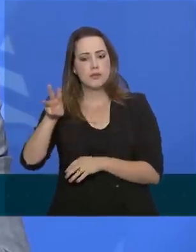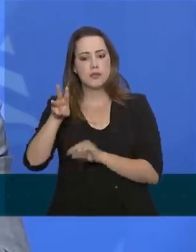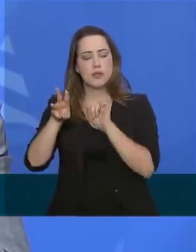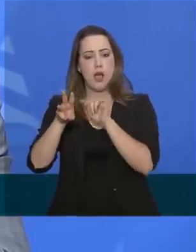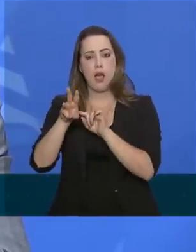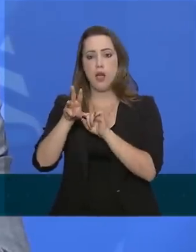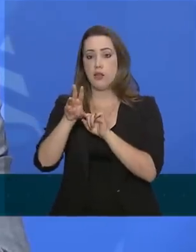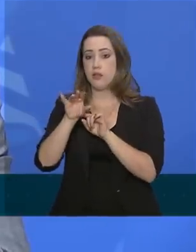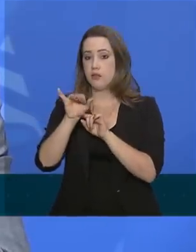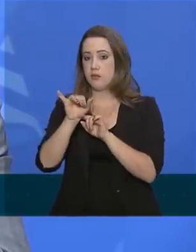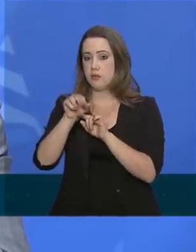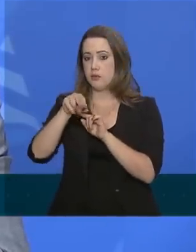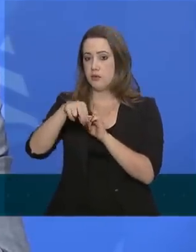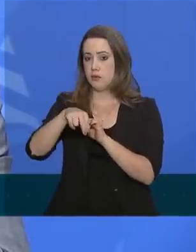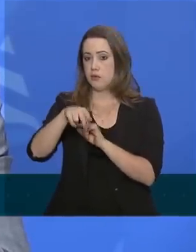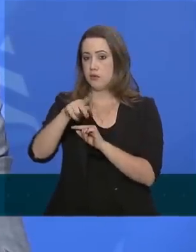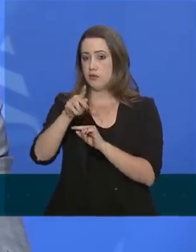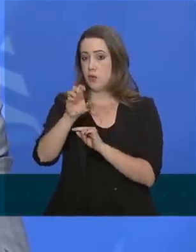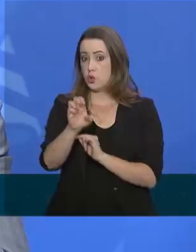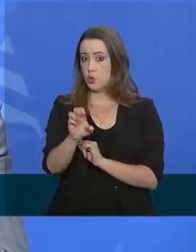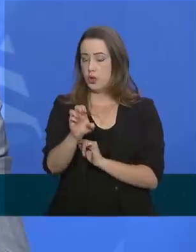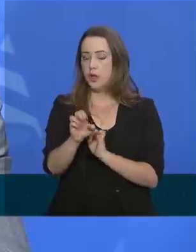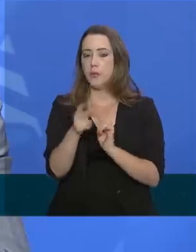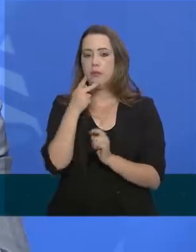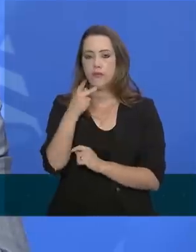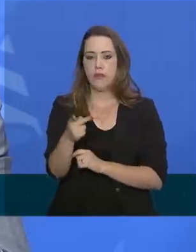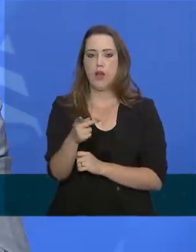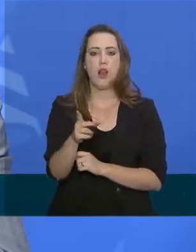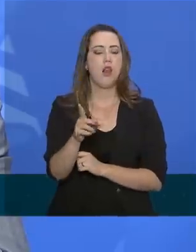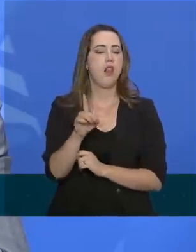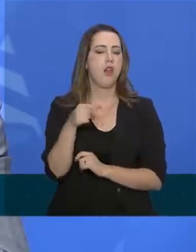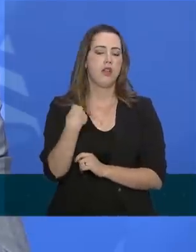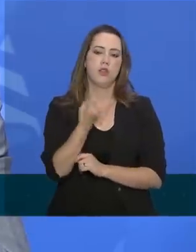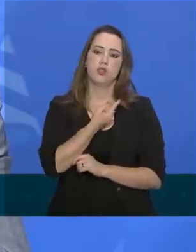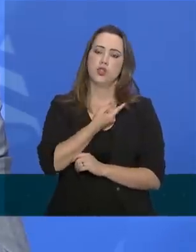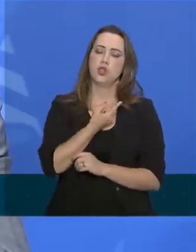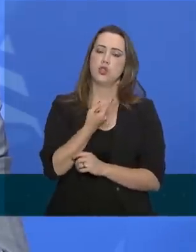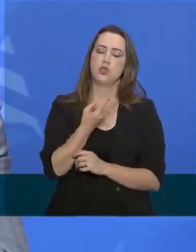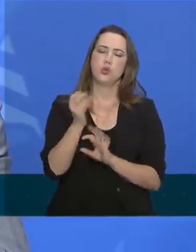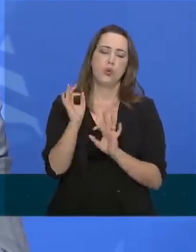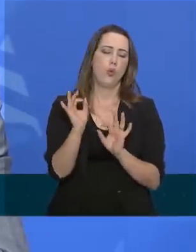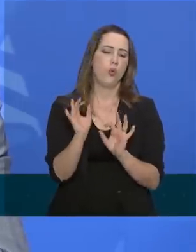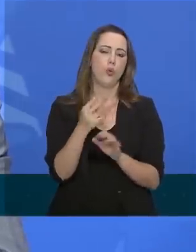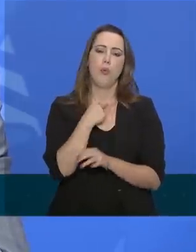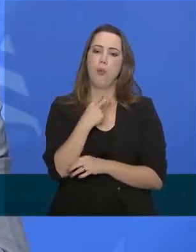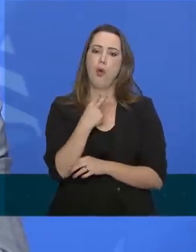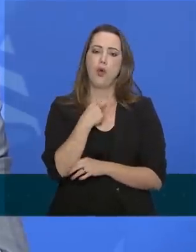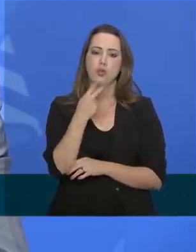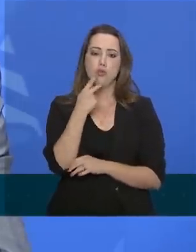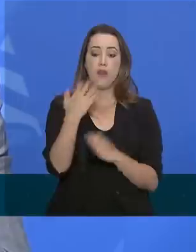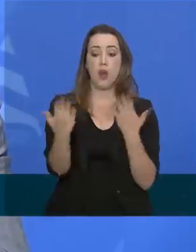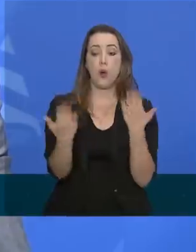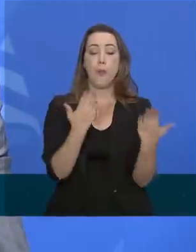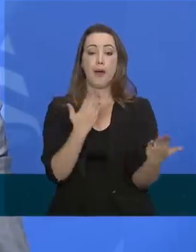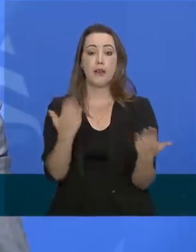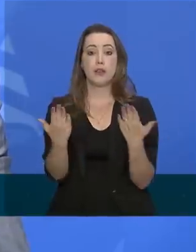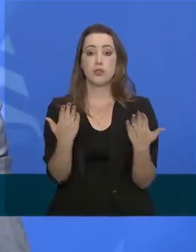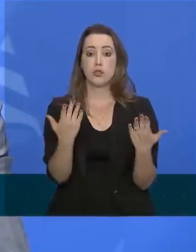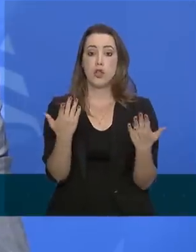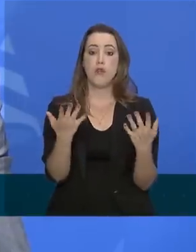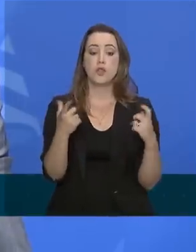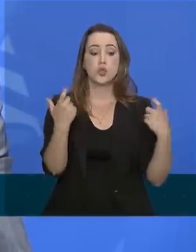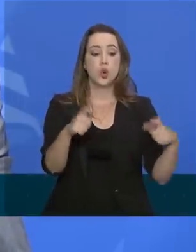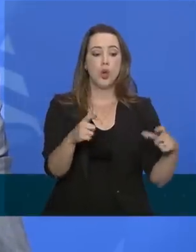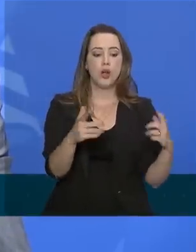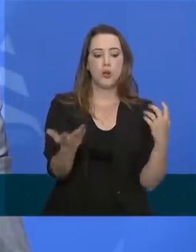determinado ao igual ao de terra de que o deter não se presta a mensuração e diárias de desmatamento portanto também não se presta